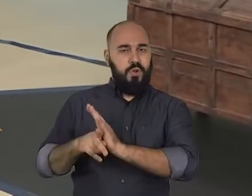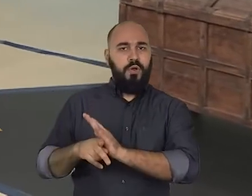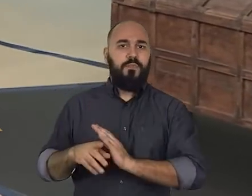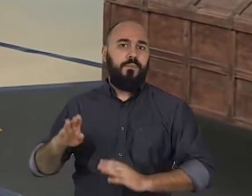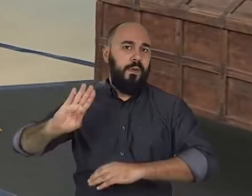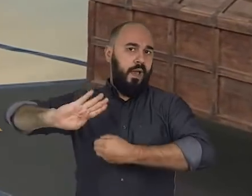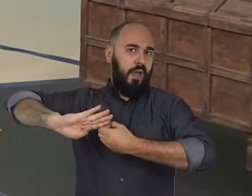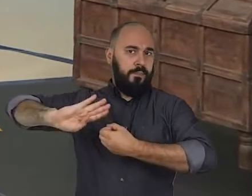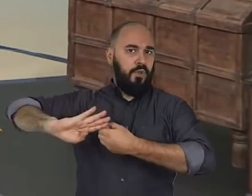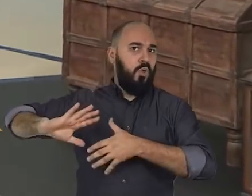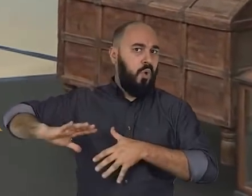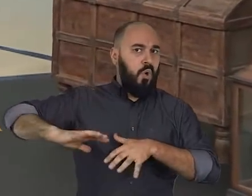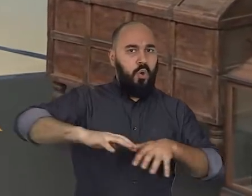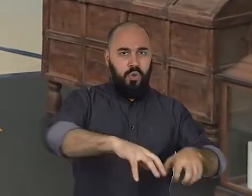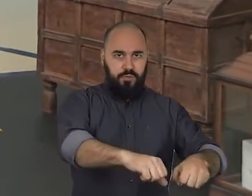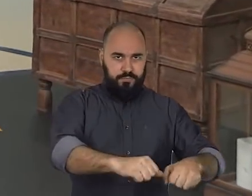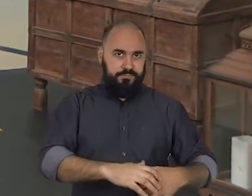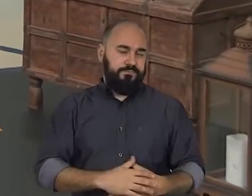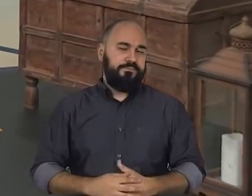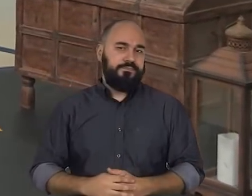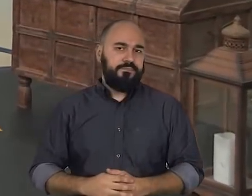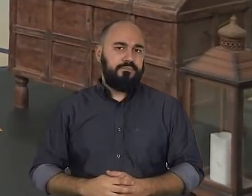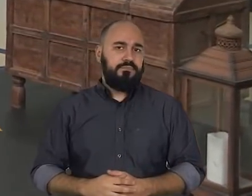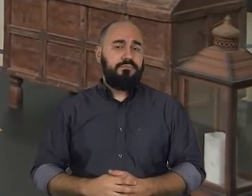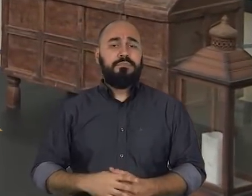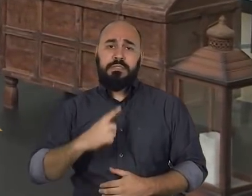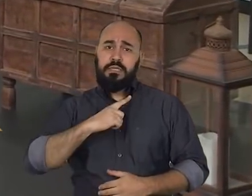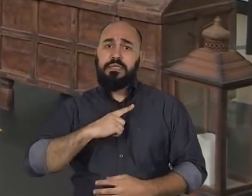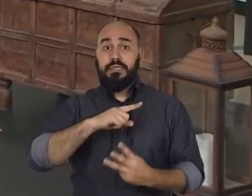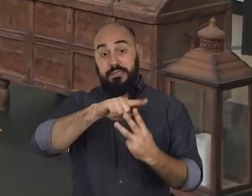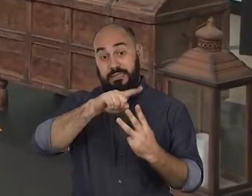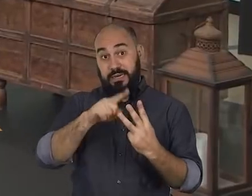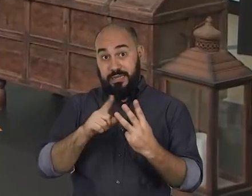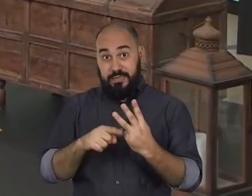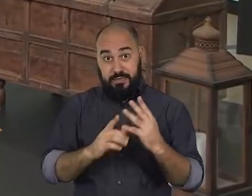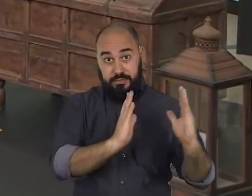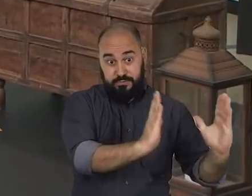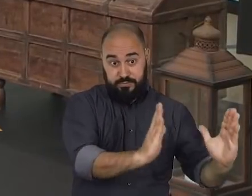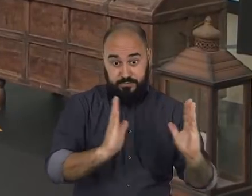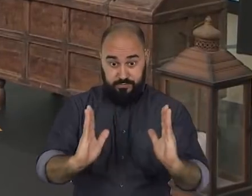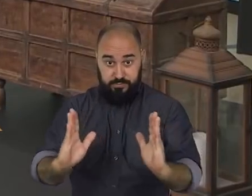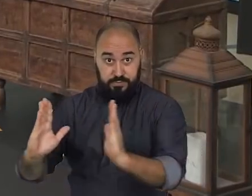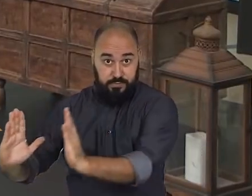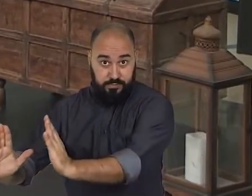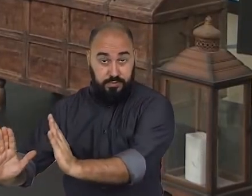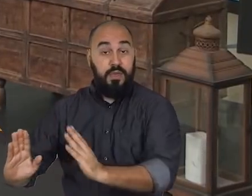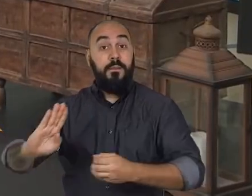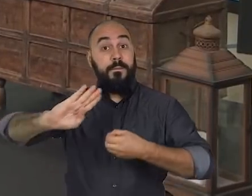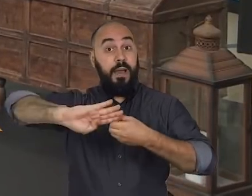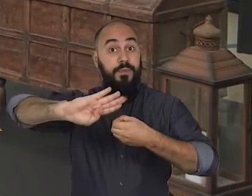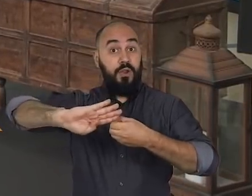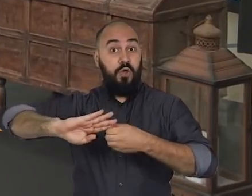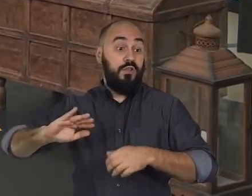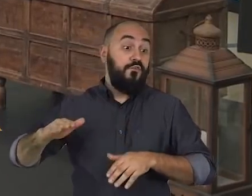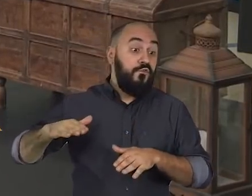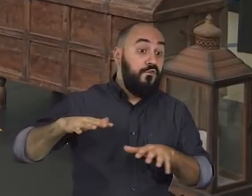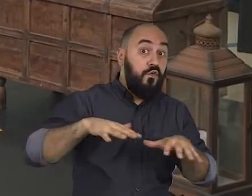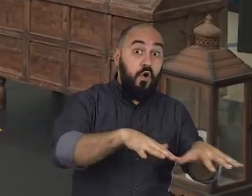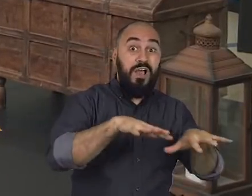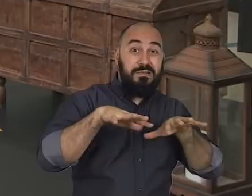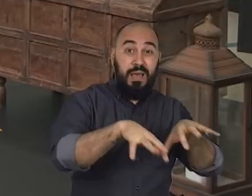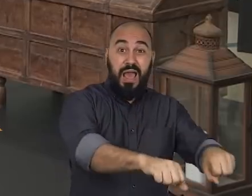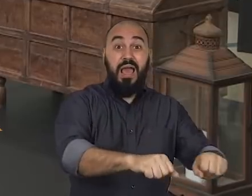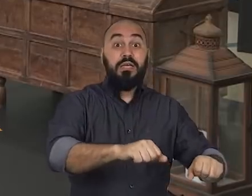exílio babilônico apontam para 3 grandes períodos históricos em que os babilônios vieram a Jerusalém e